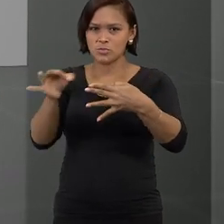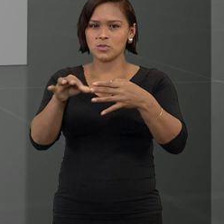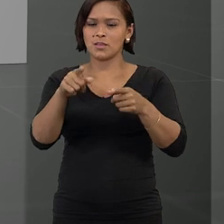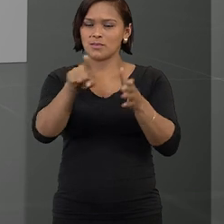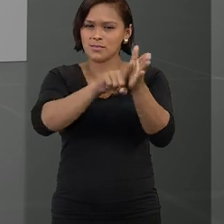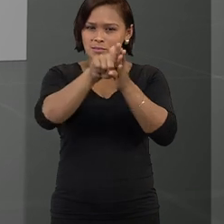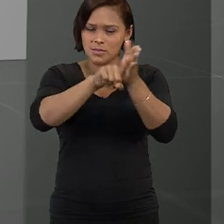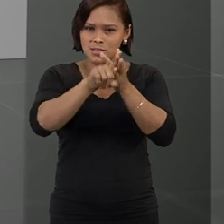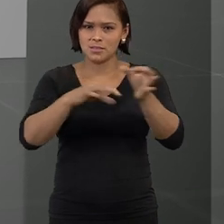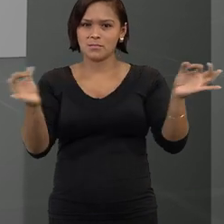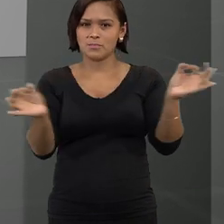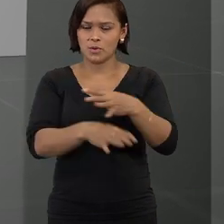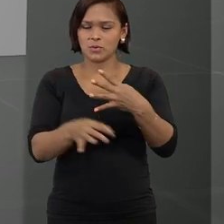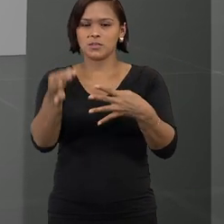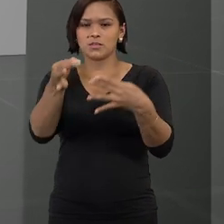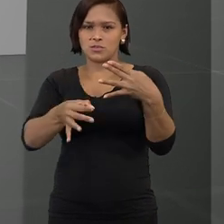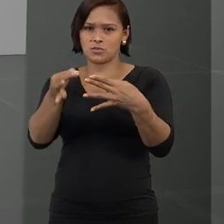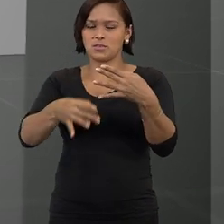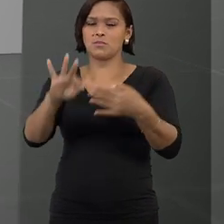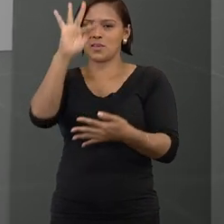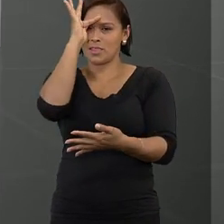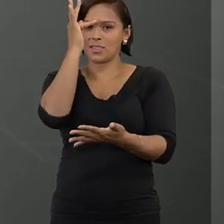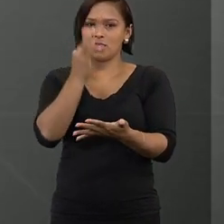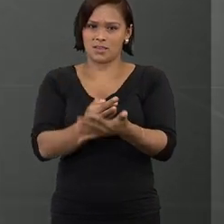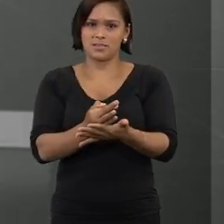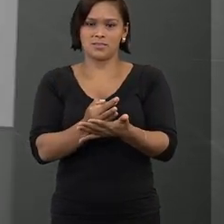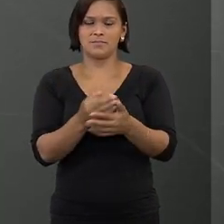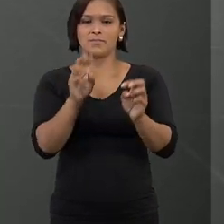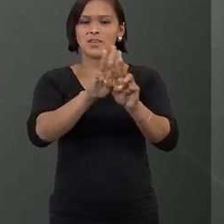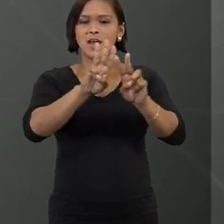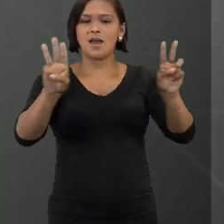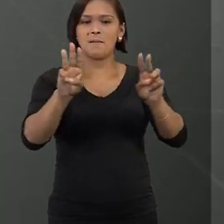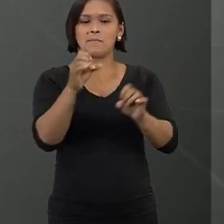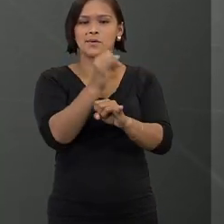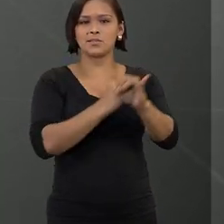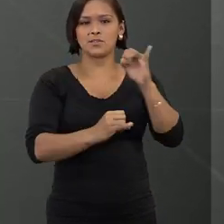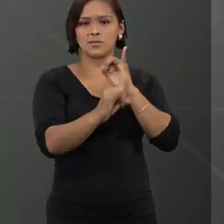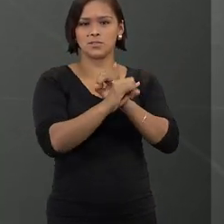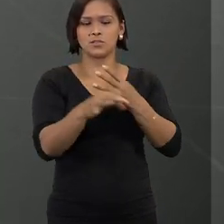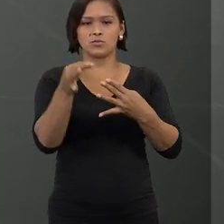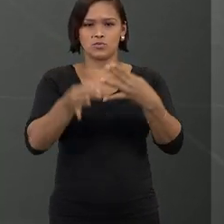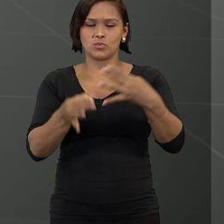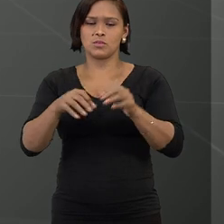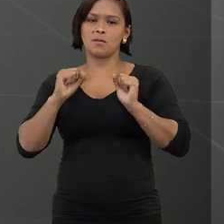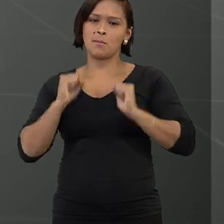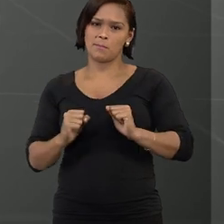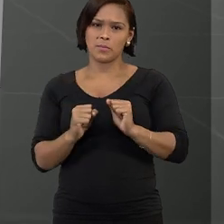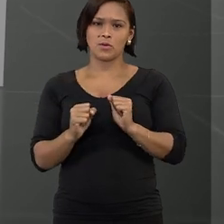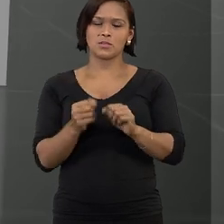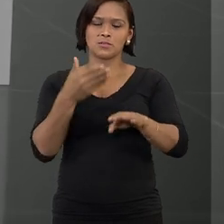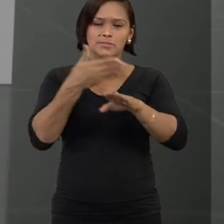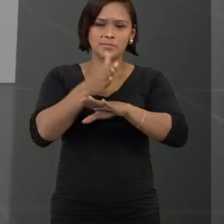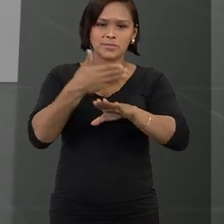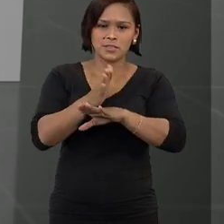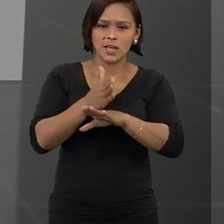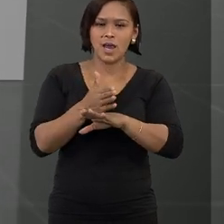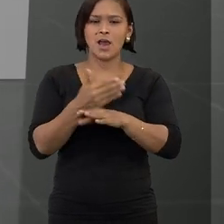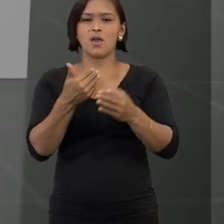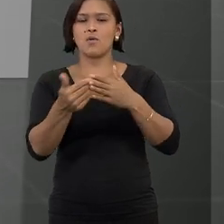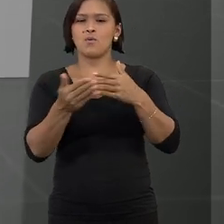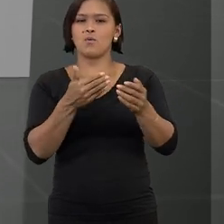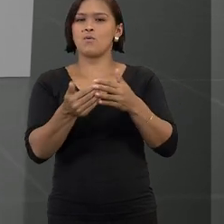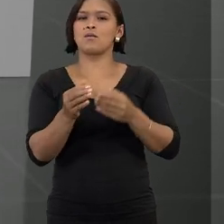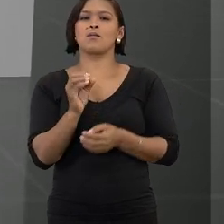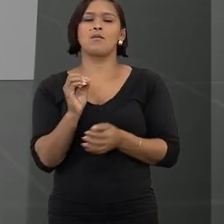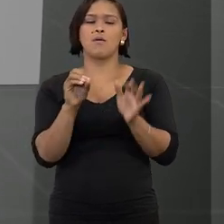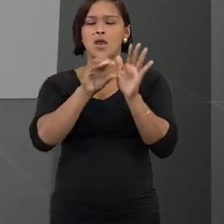da pesquisa pronta e da jurisprudência em teses. A página da pesquisa de jurisprudência pode ser acessada no portal do STJ de